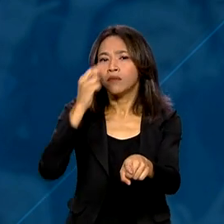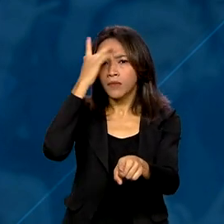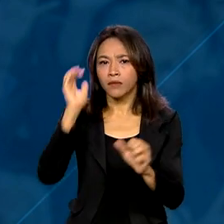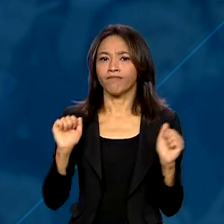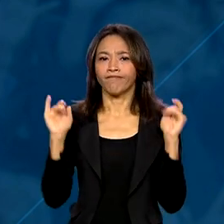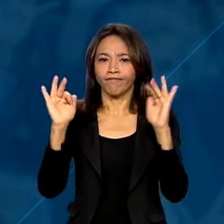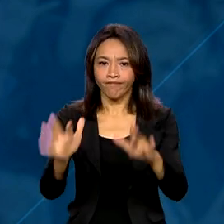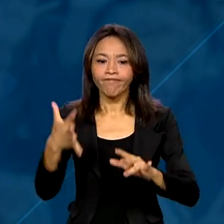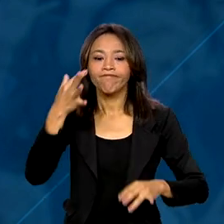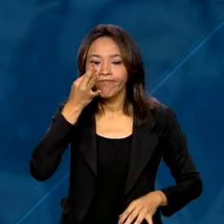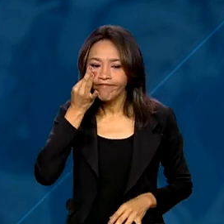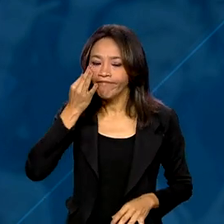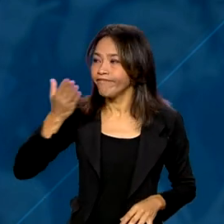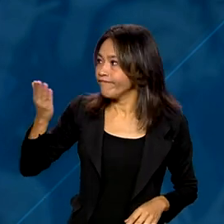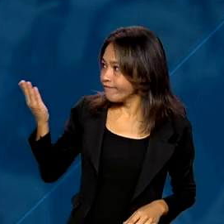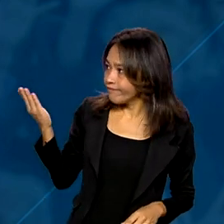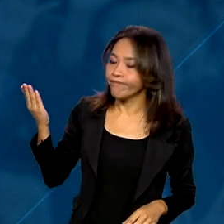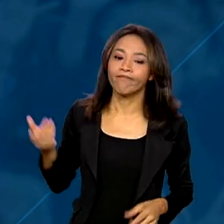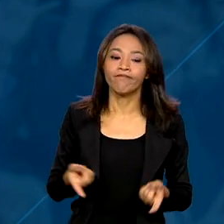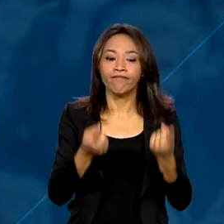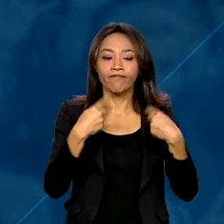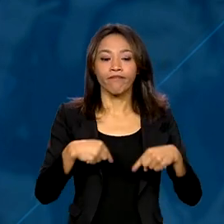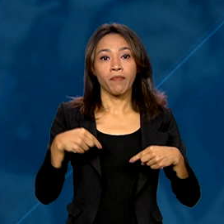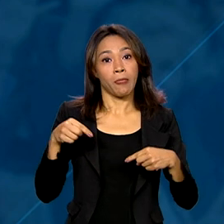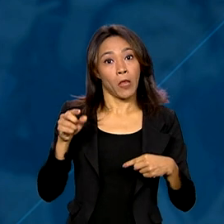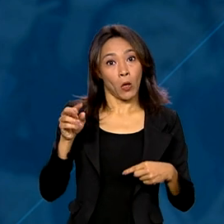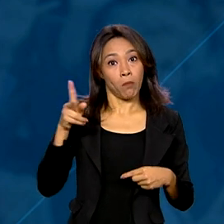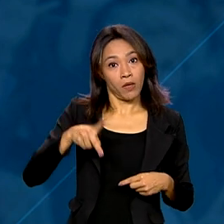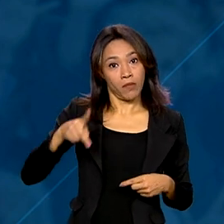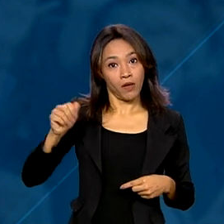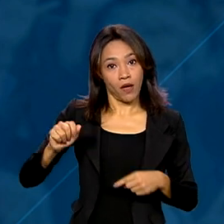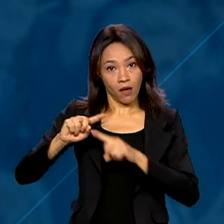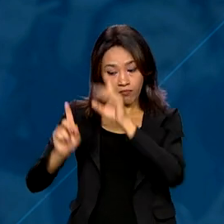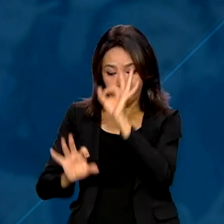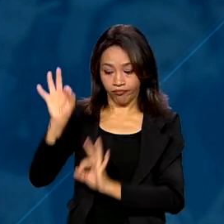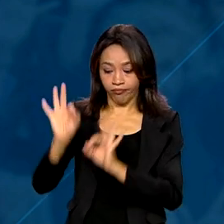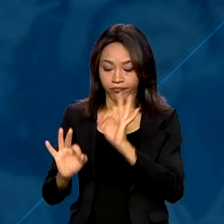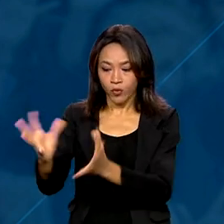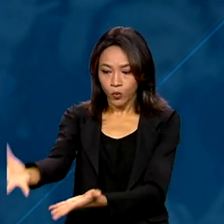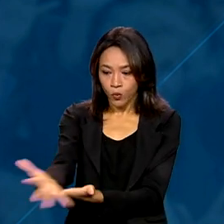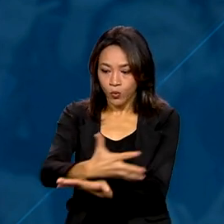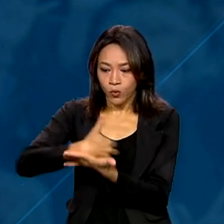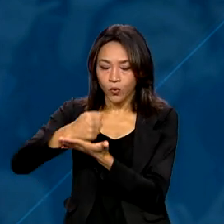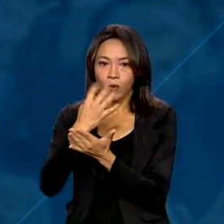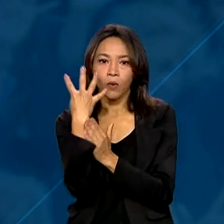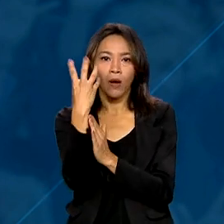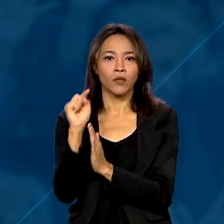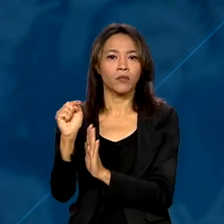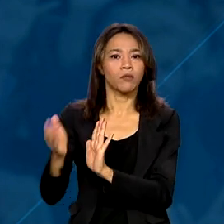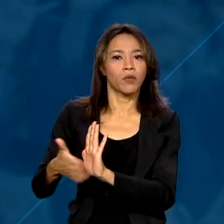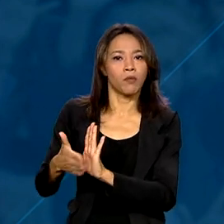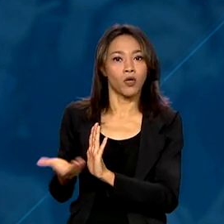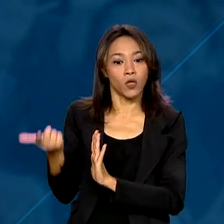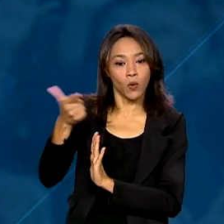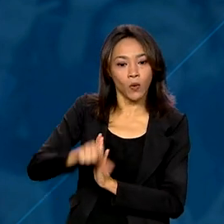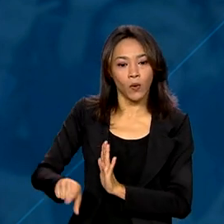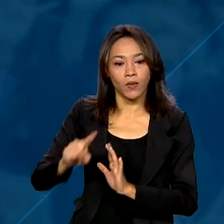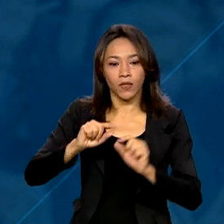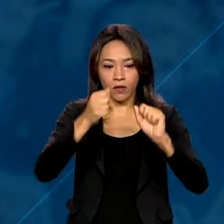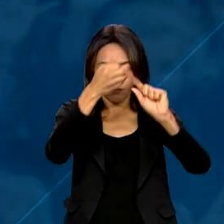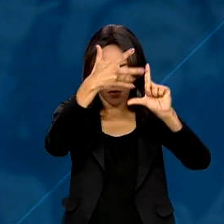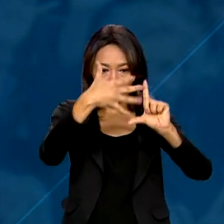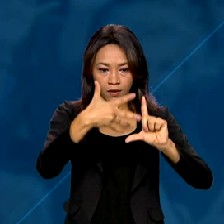presencial até o momento o PPA participativo já colheu quase 4 mil propostas já a plataforma Brasil